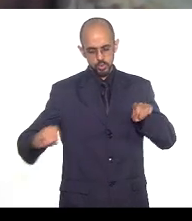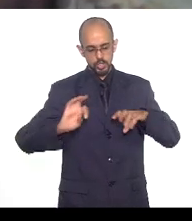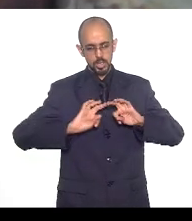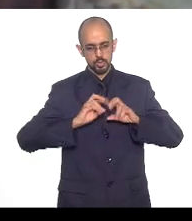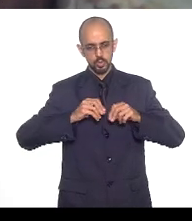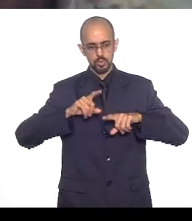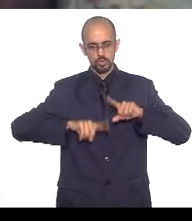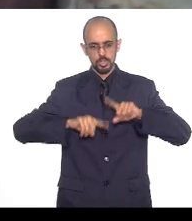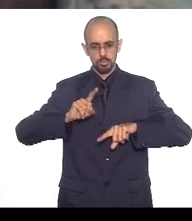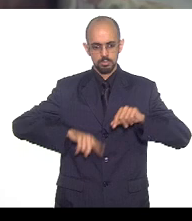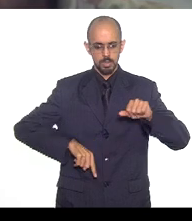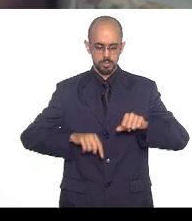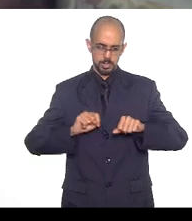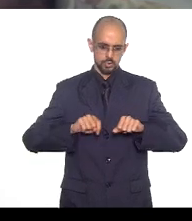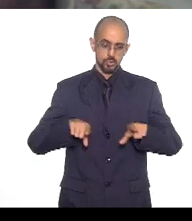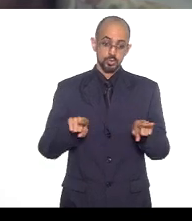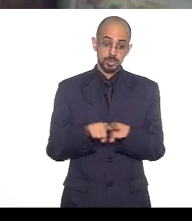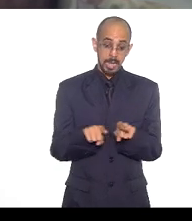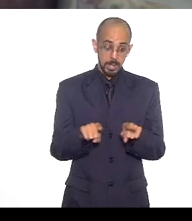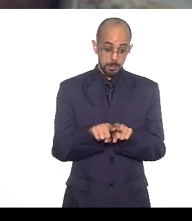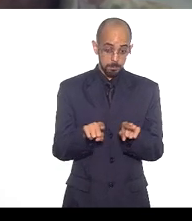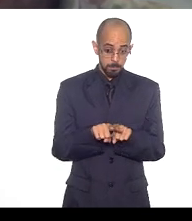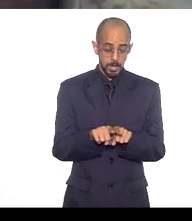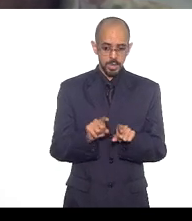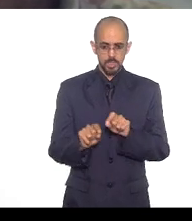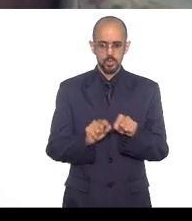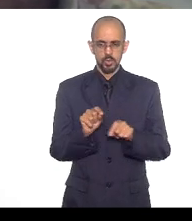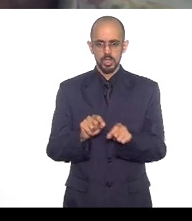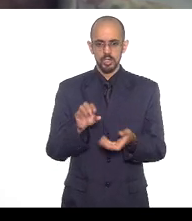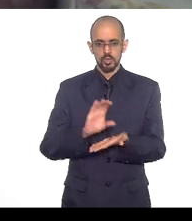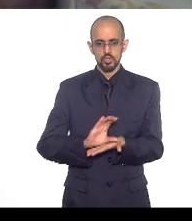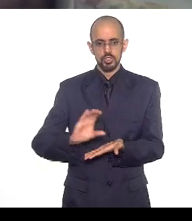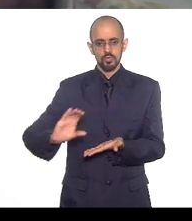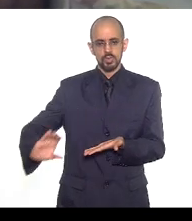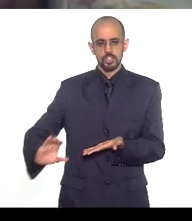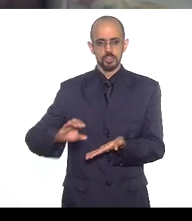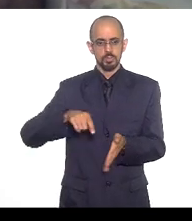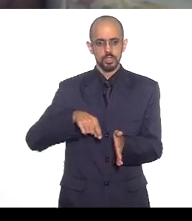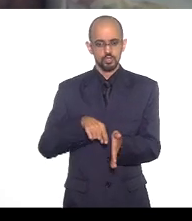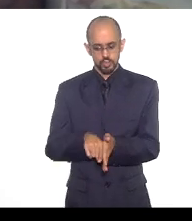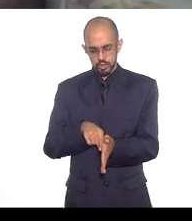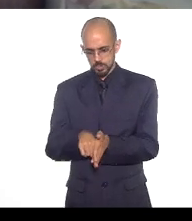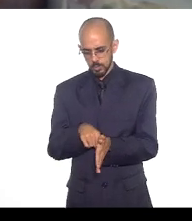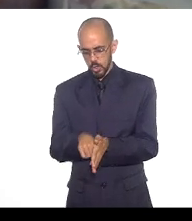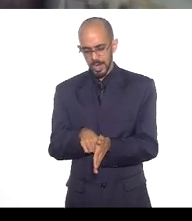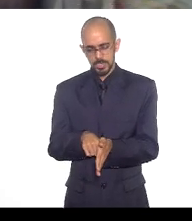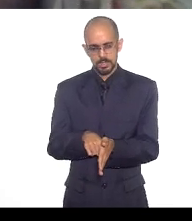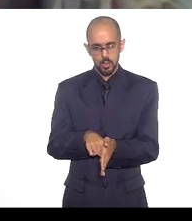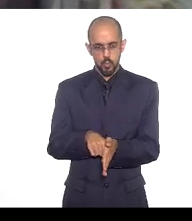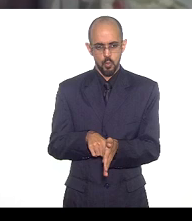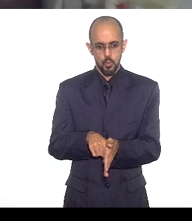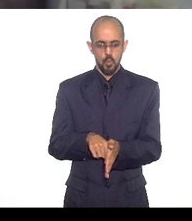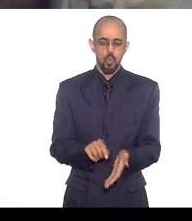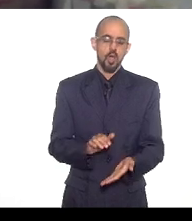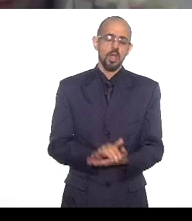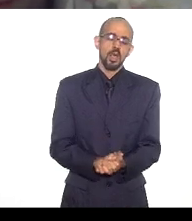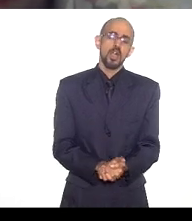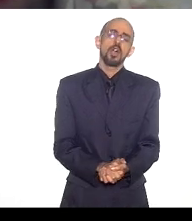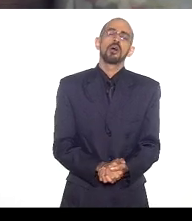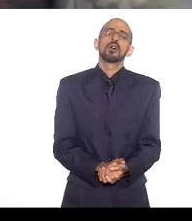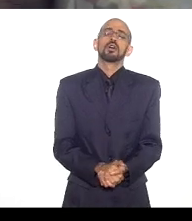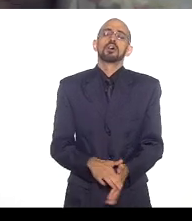equipamentos subsí, inclusive os investimentos exploratórios, né? Então, aqui no começo